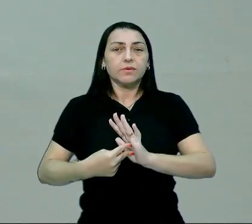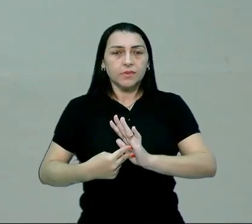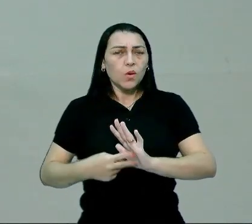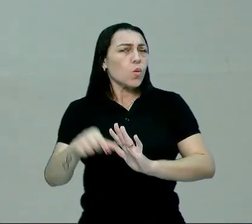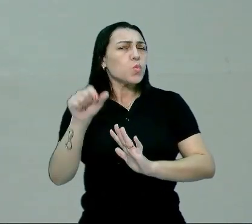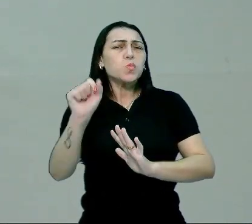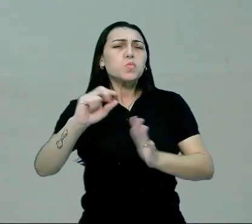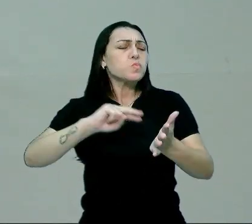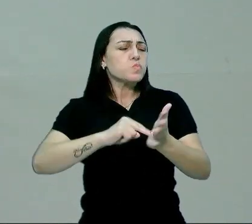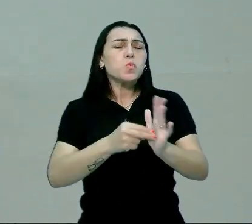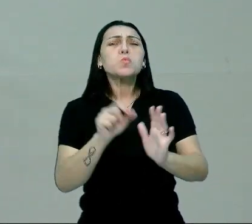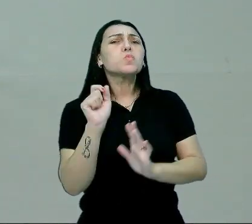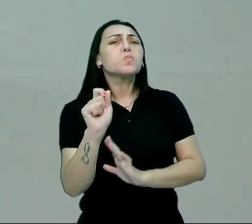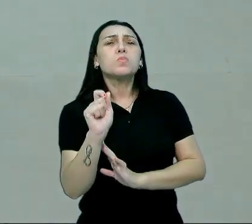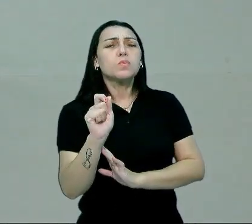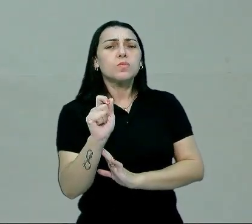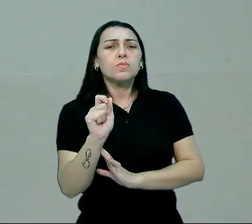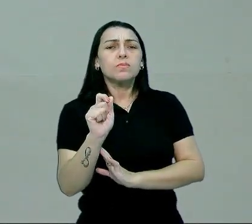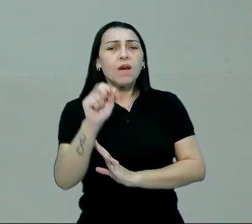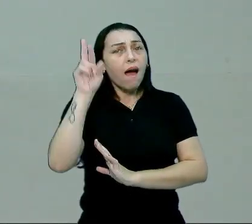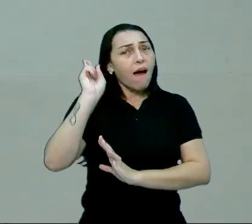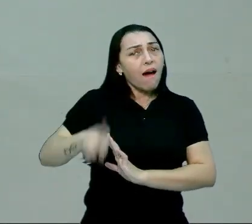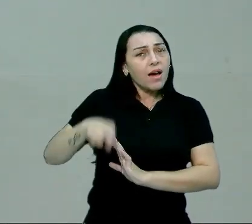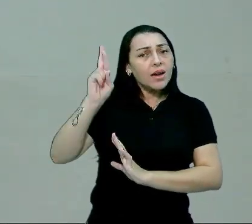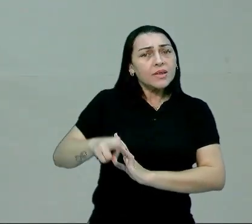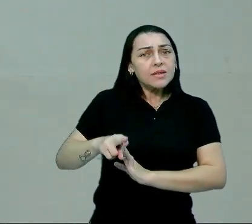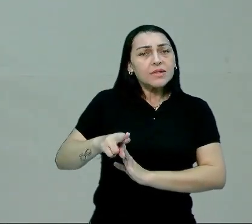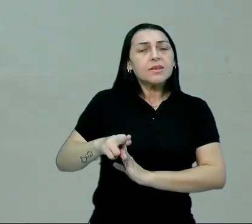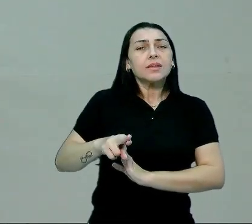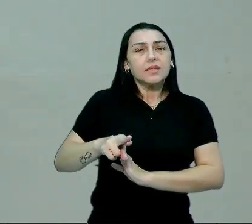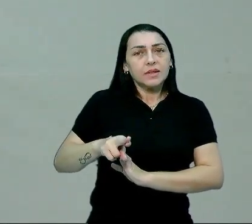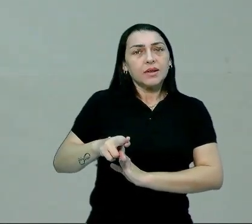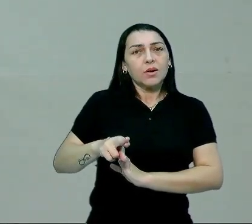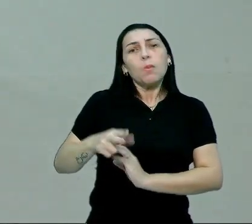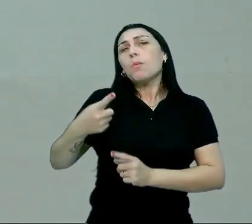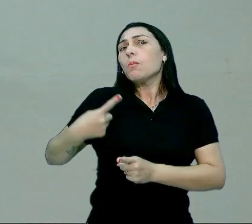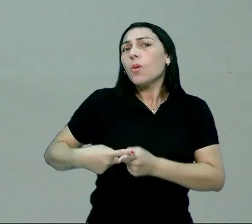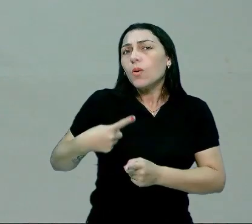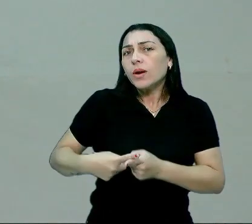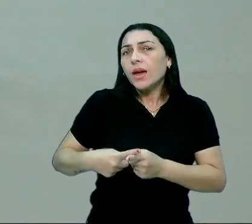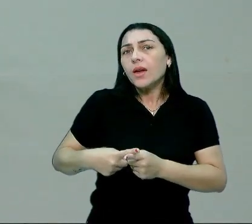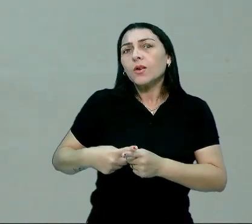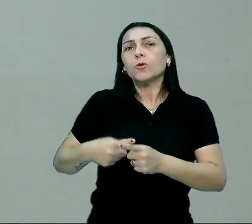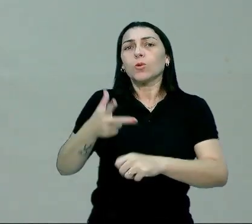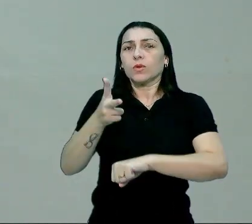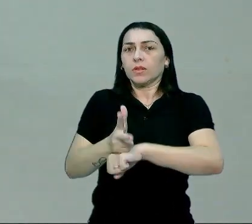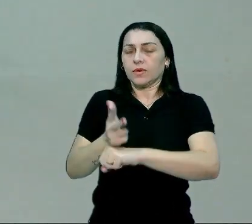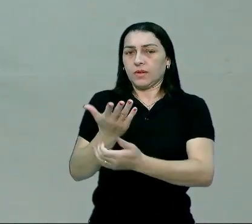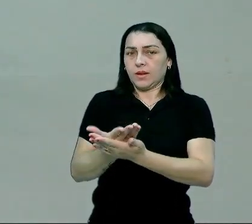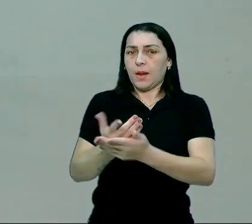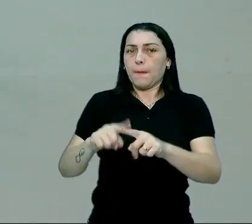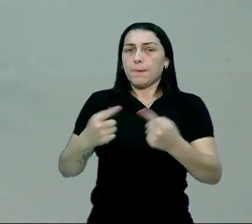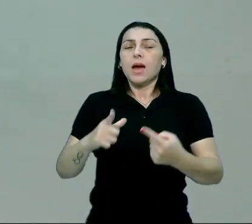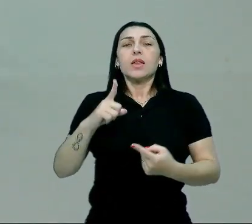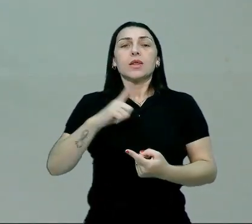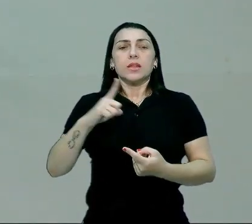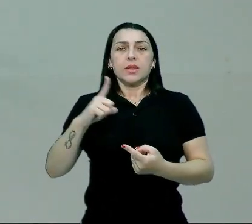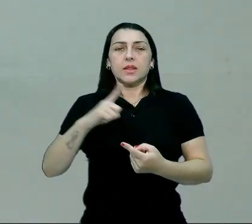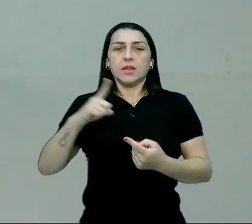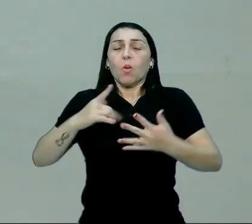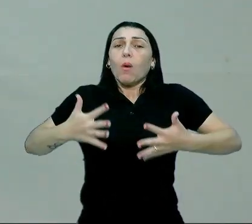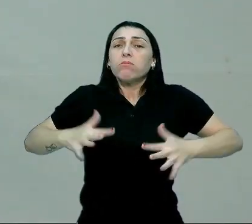significado. Que significado é esse? Razão, motivo. Eu estou gravando esta videoaula, mas eu tenho aqui